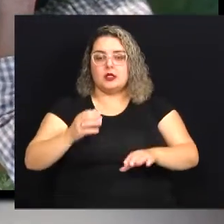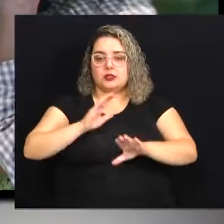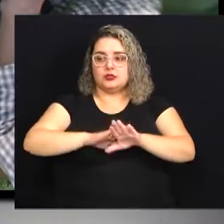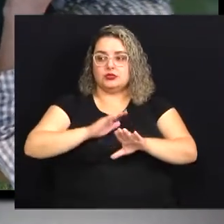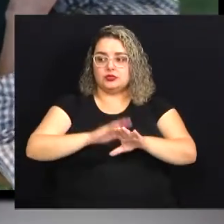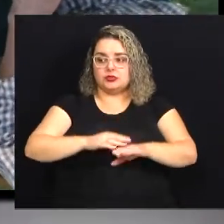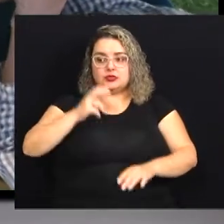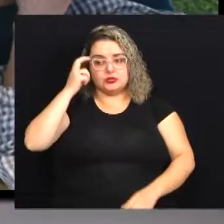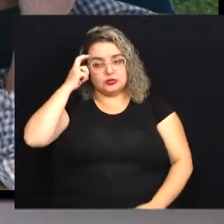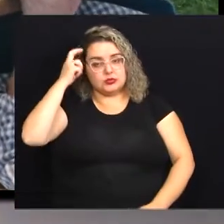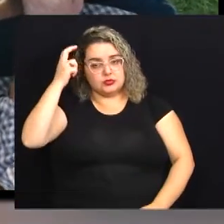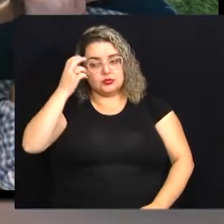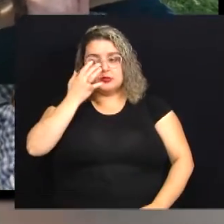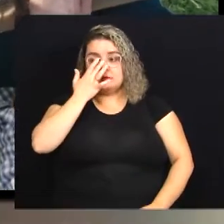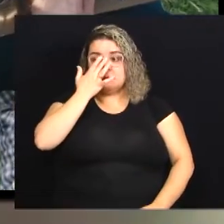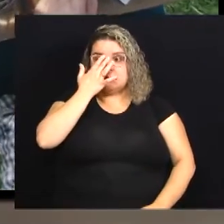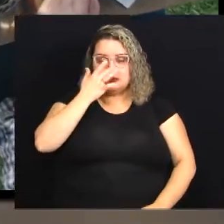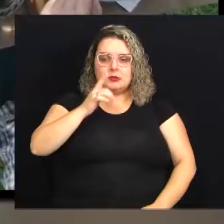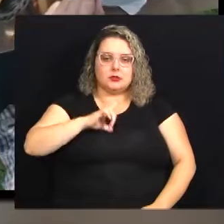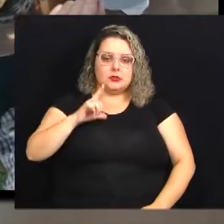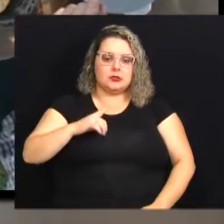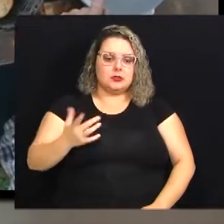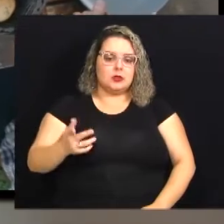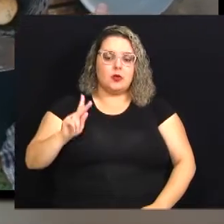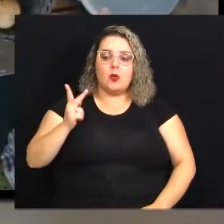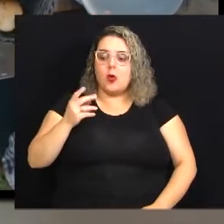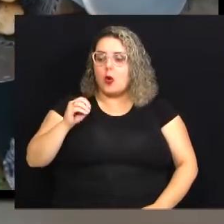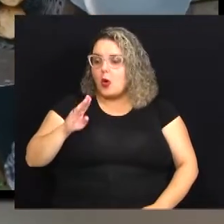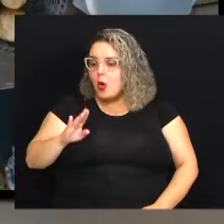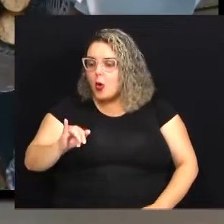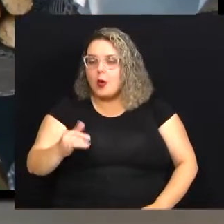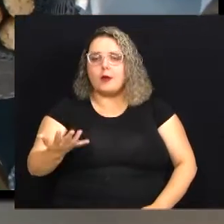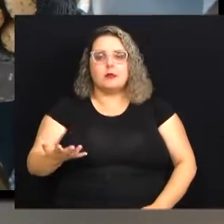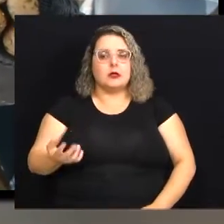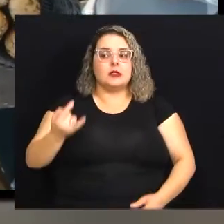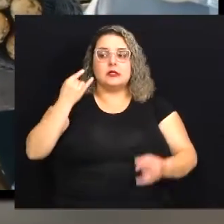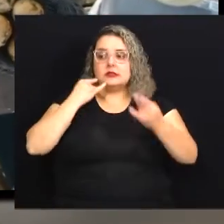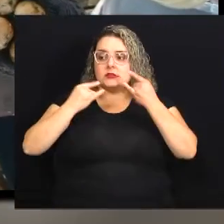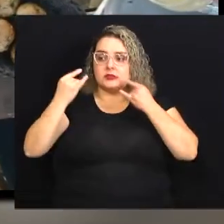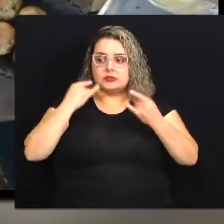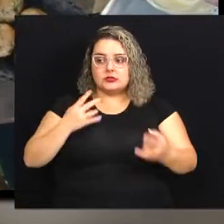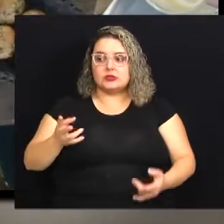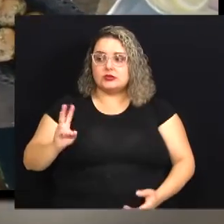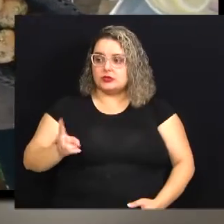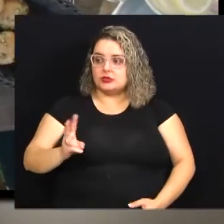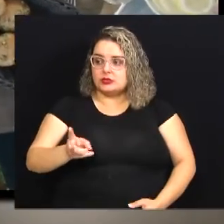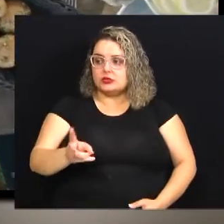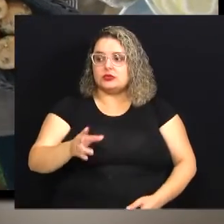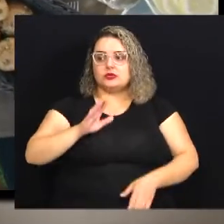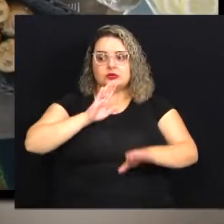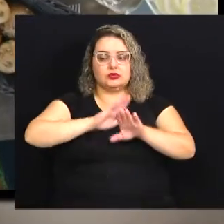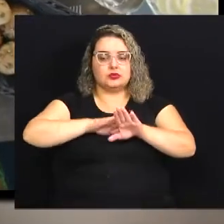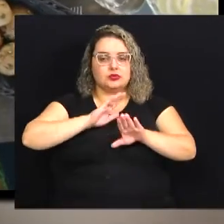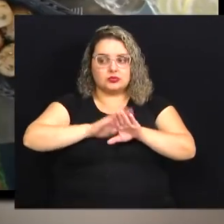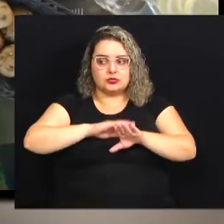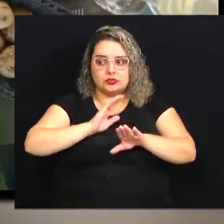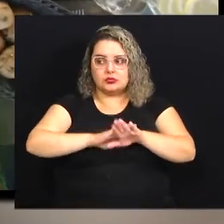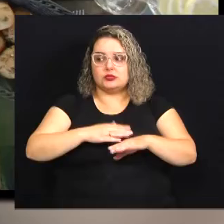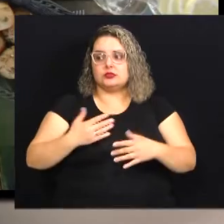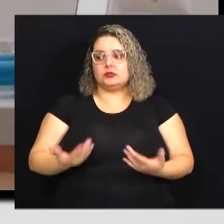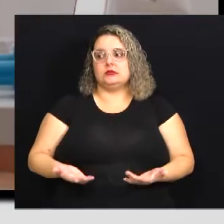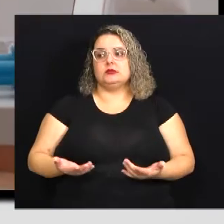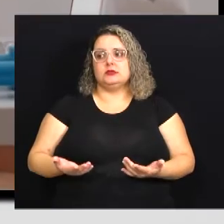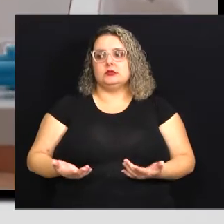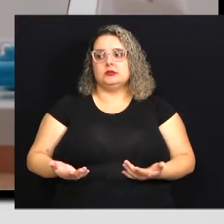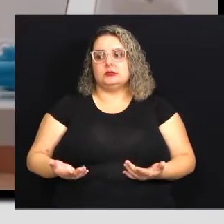atividade intelectual, você ter um hobby, você se interessar por continuar ativo, não